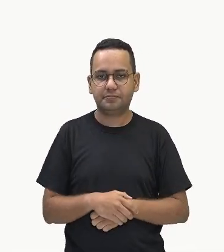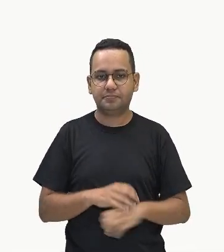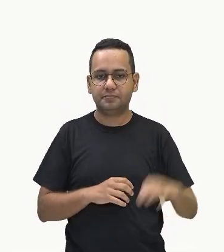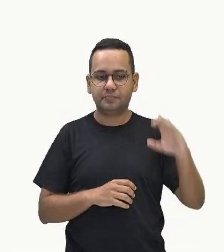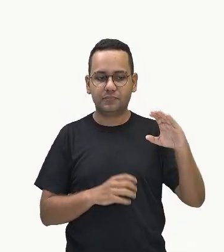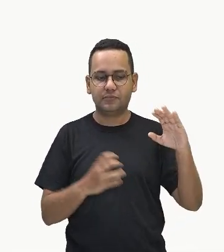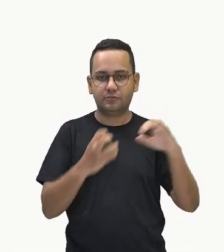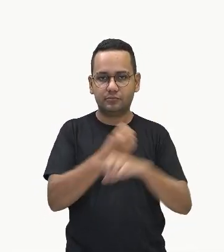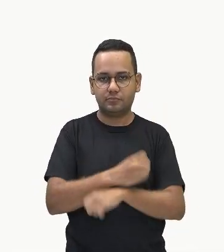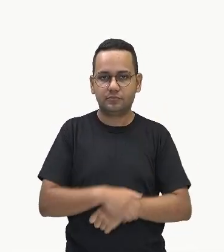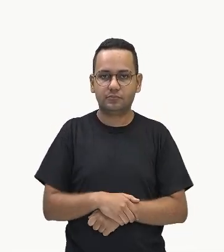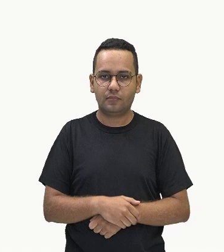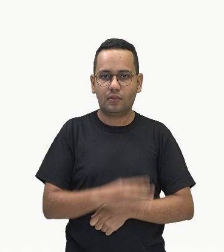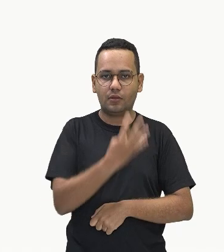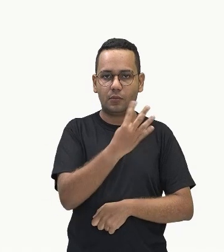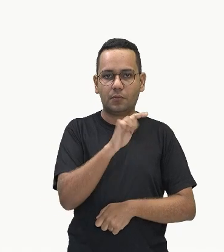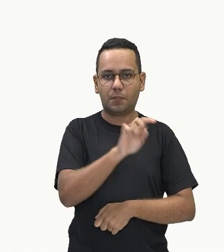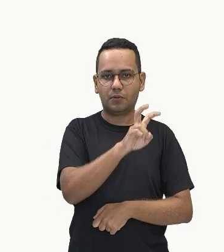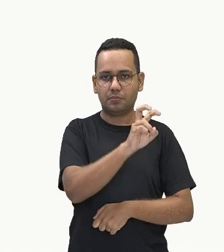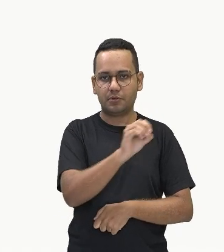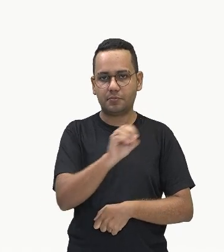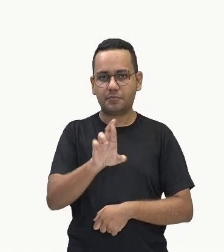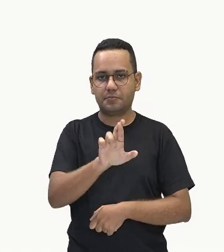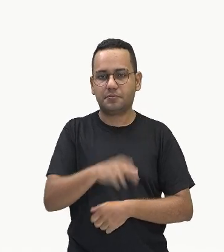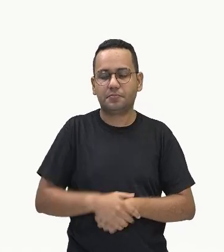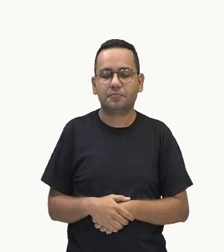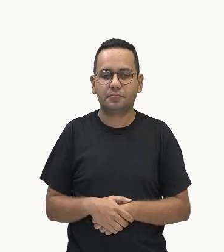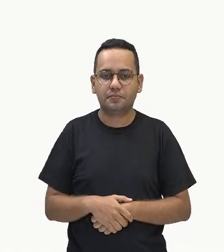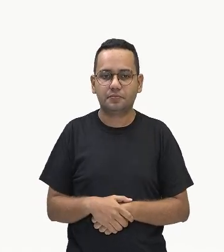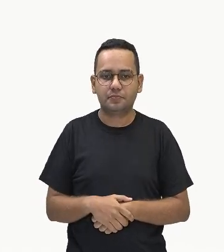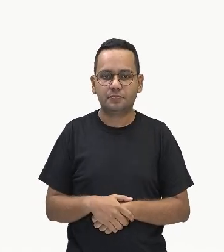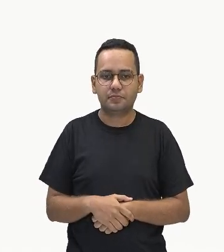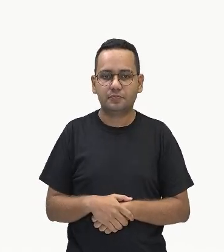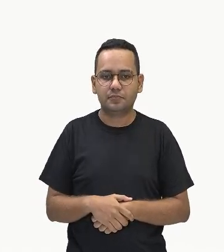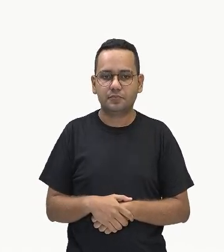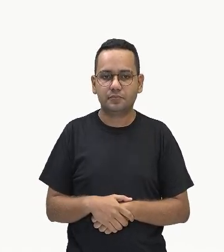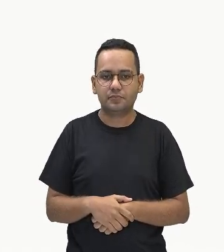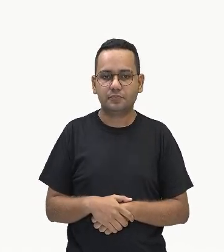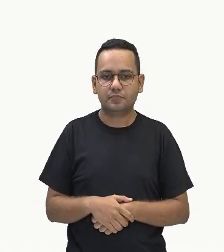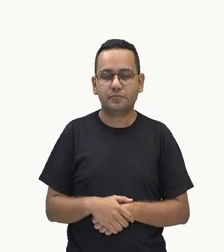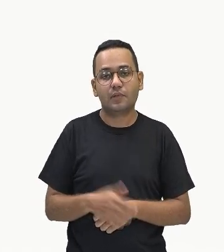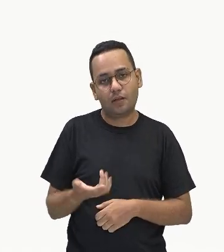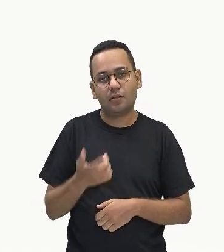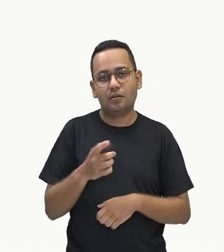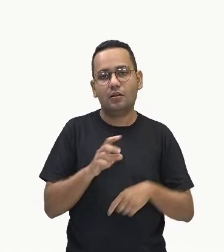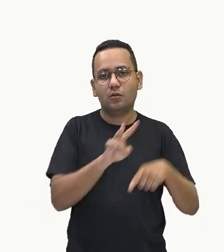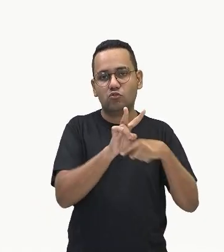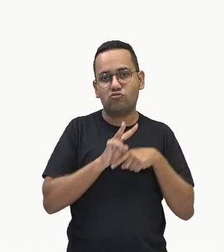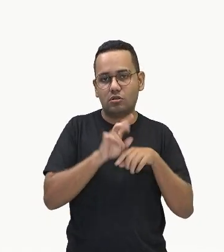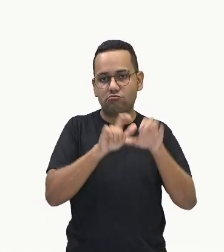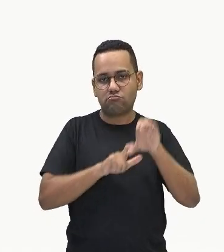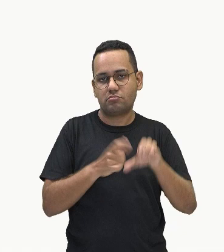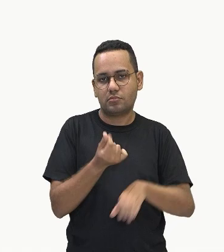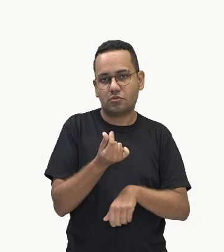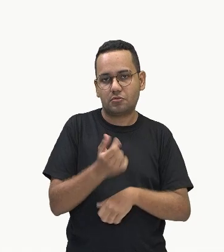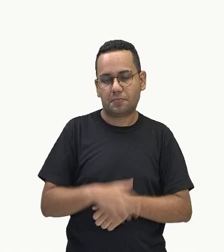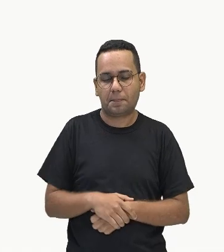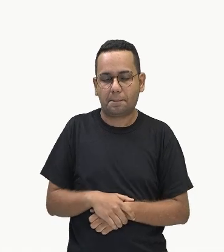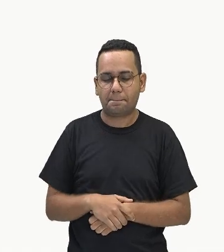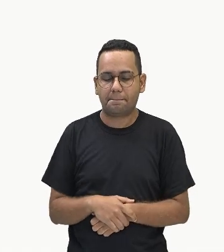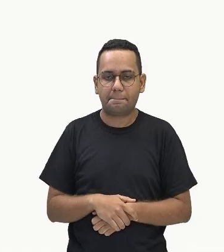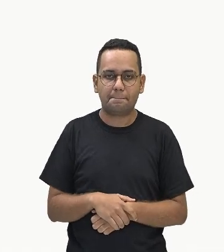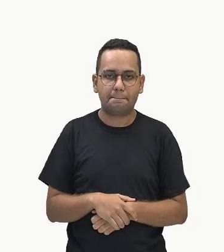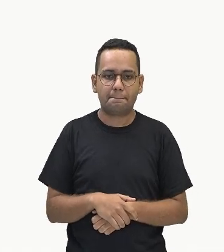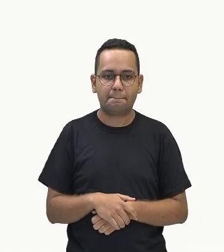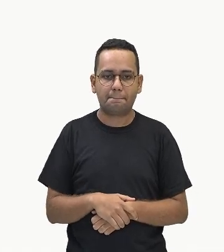é R$ 4.500, que é exatamente, né, o empréstimo ali que o Tiago fez.